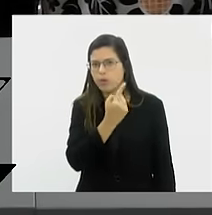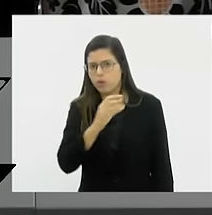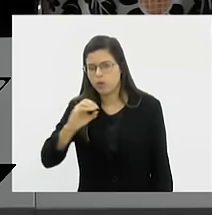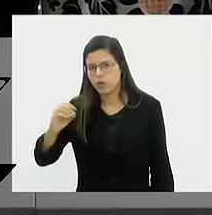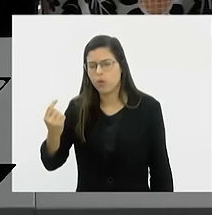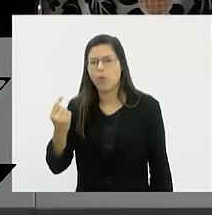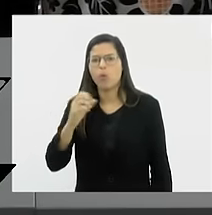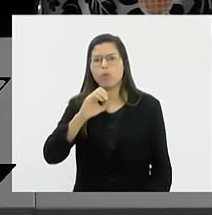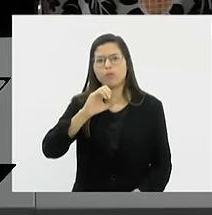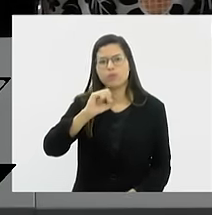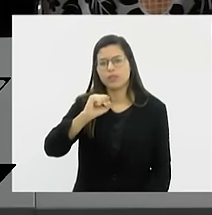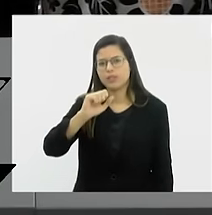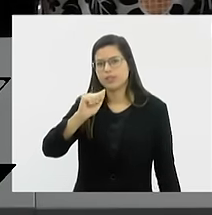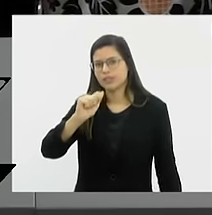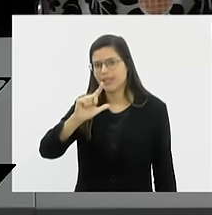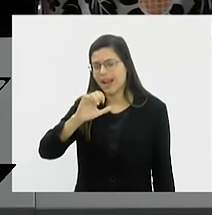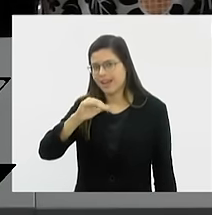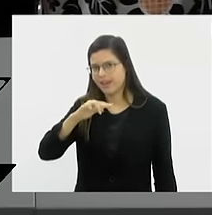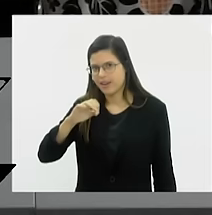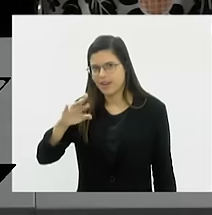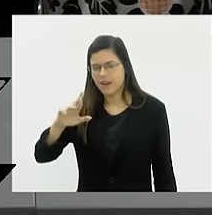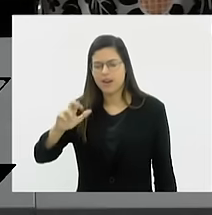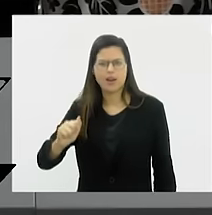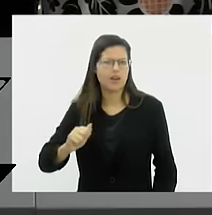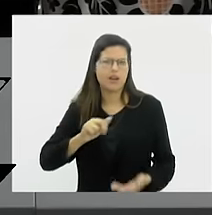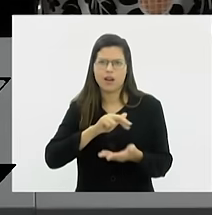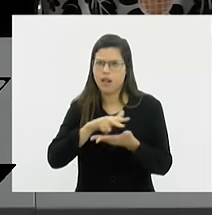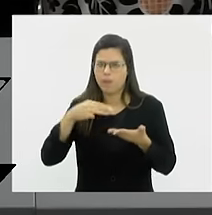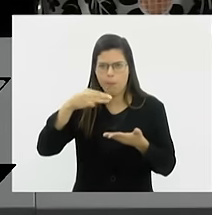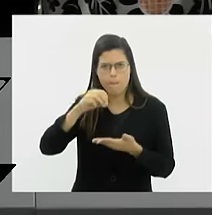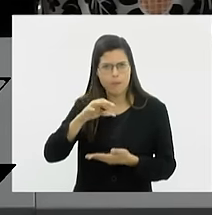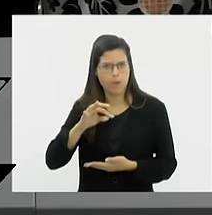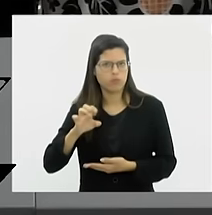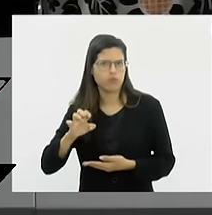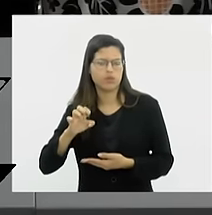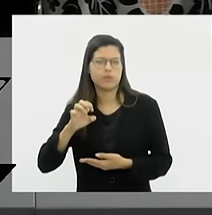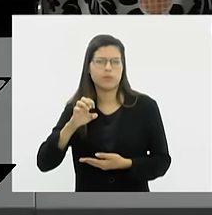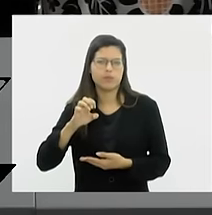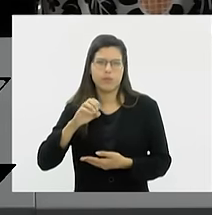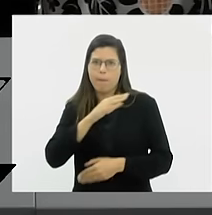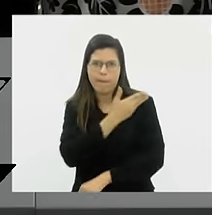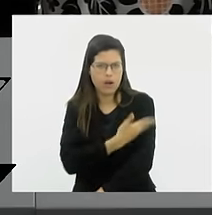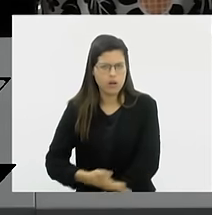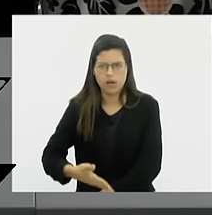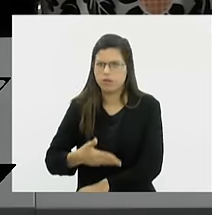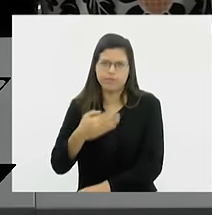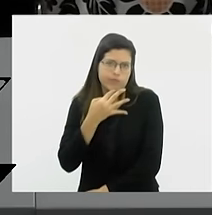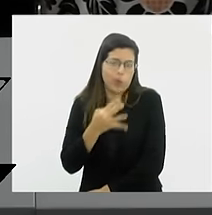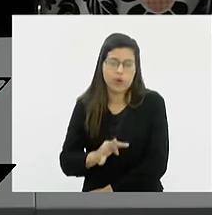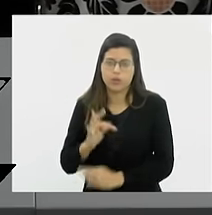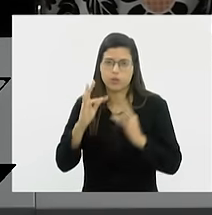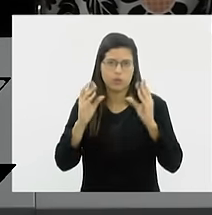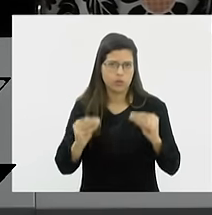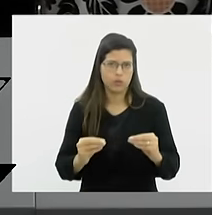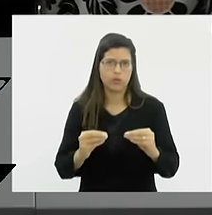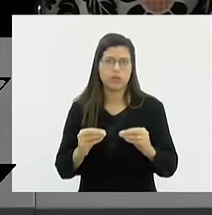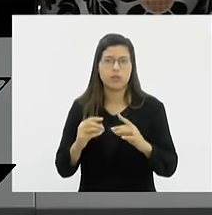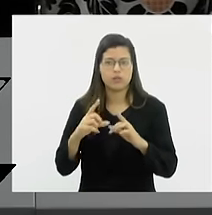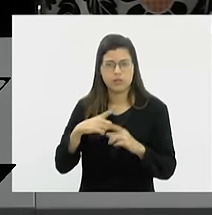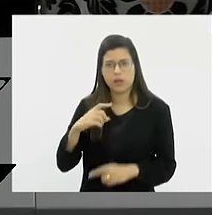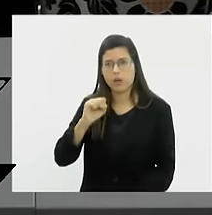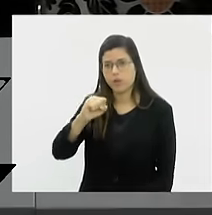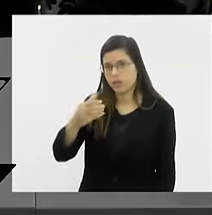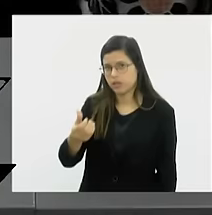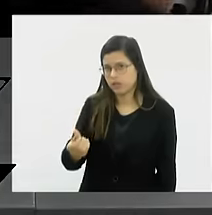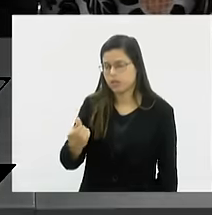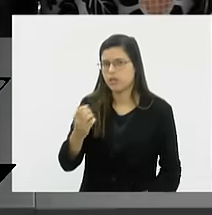Nós temos 86 empresas no Detro. Eu não conheço todas. Né? É, nós temos 86 empresas, em